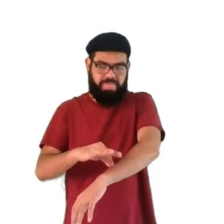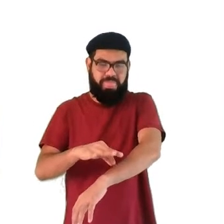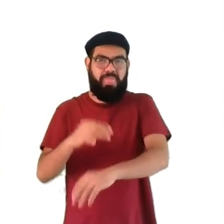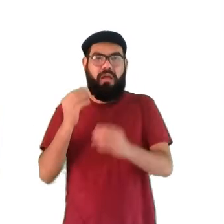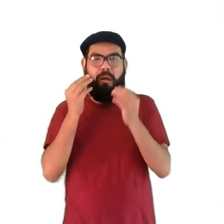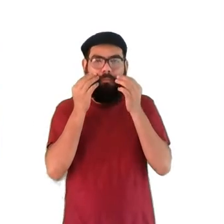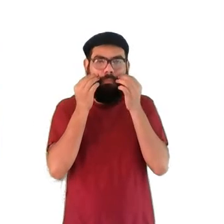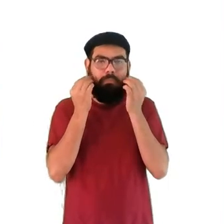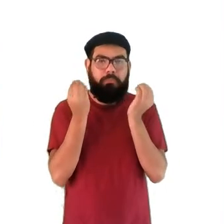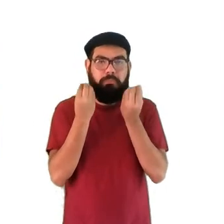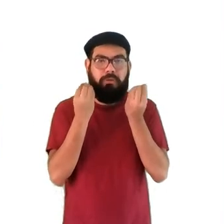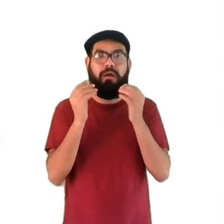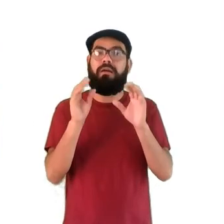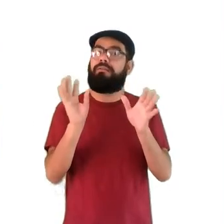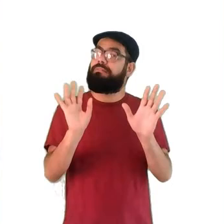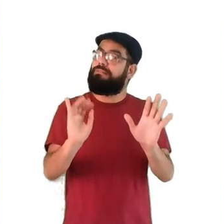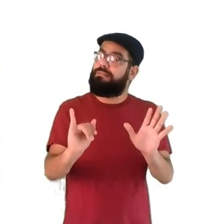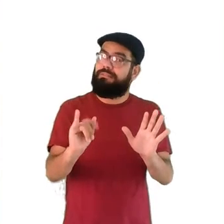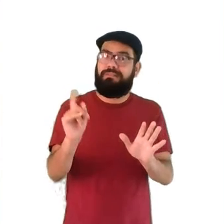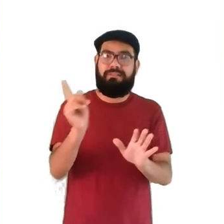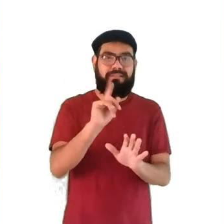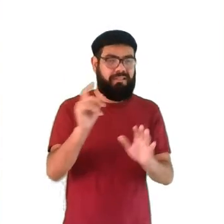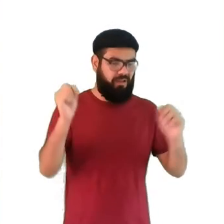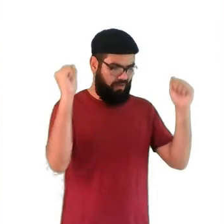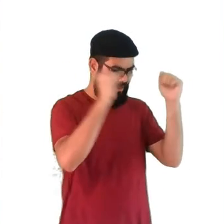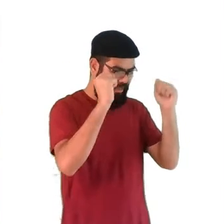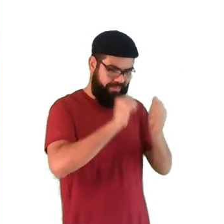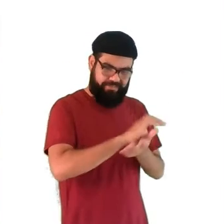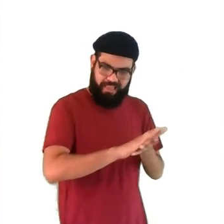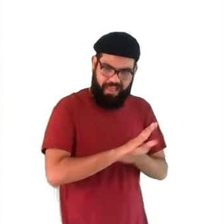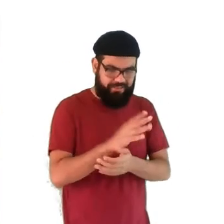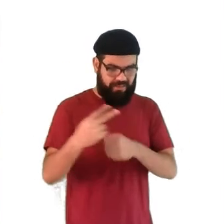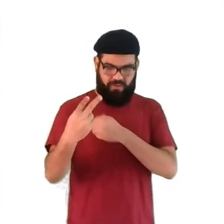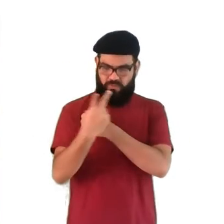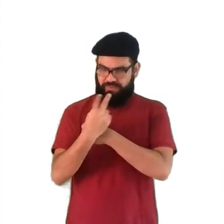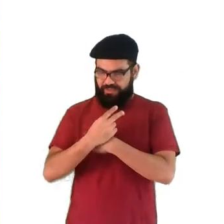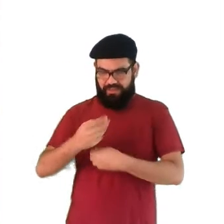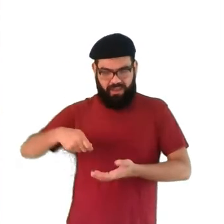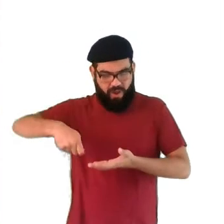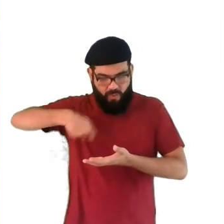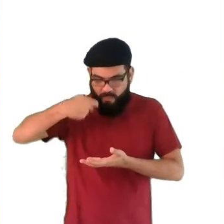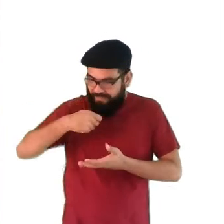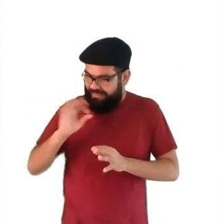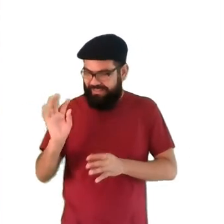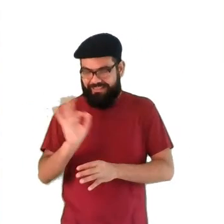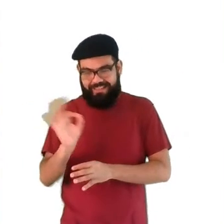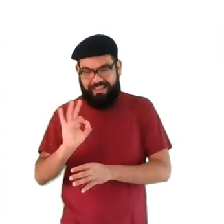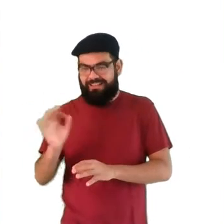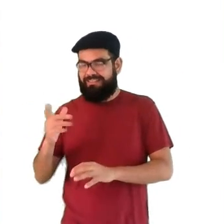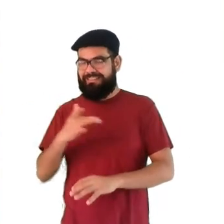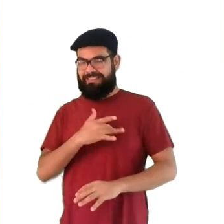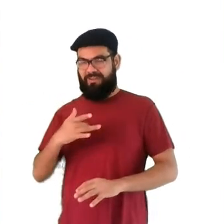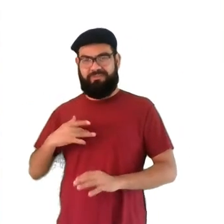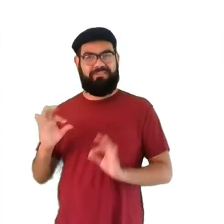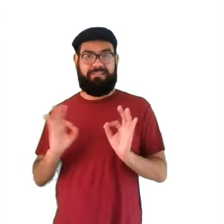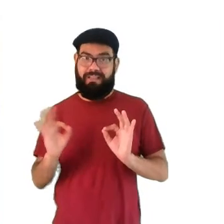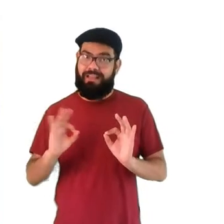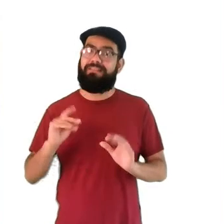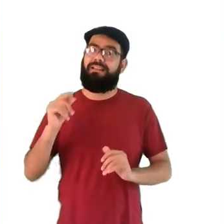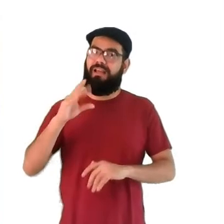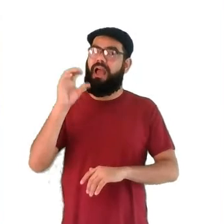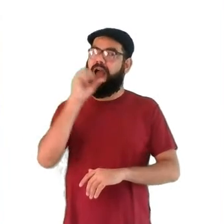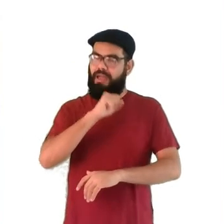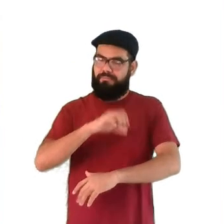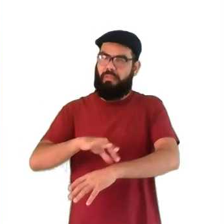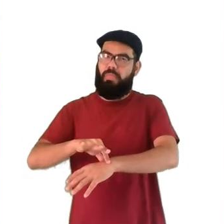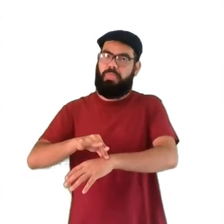fizer atividade física, não cuidar da alimentação, não ter uma vida saudável, tá? Como eu falei, como